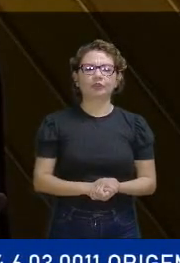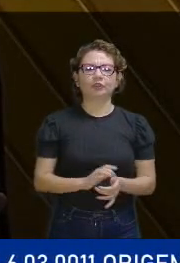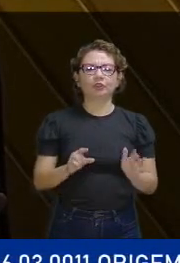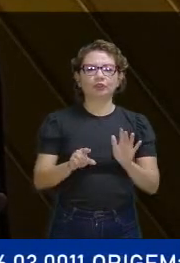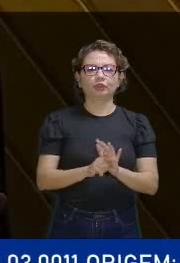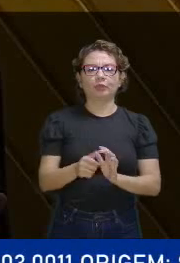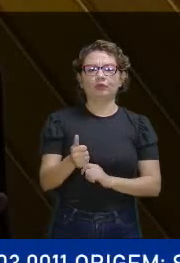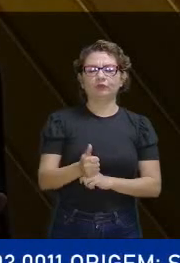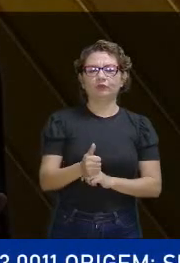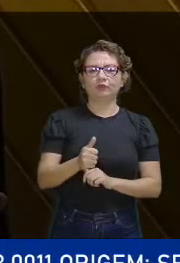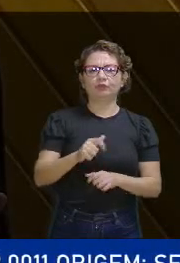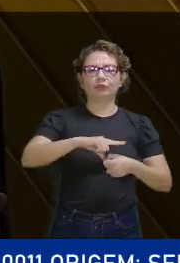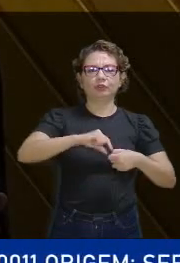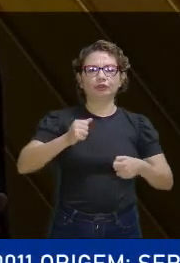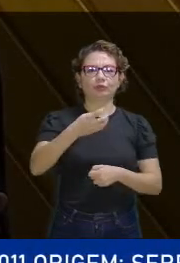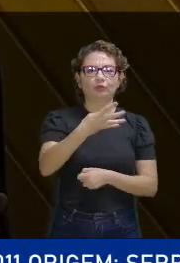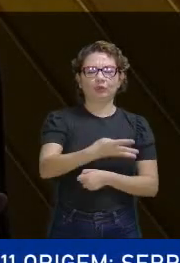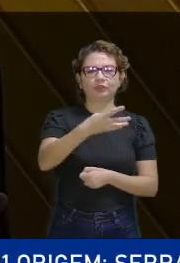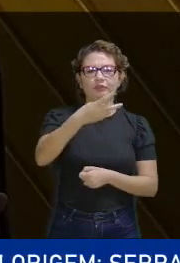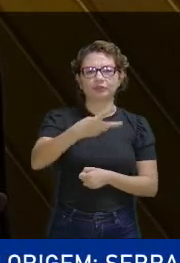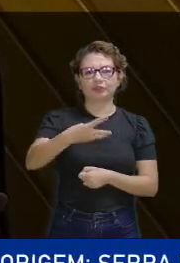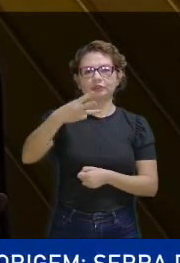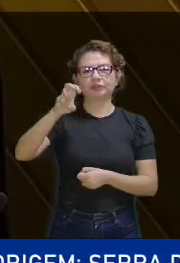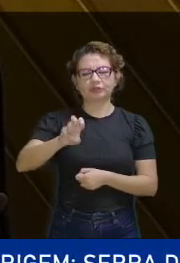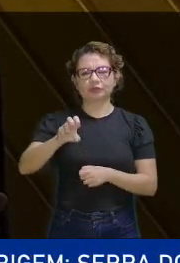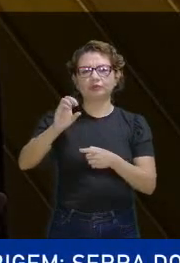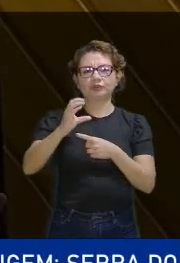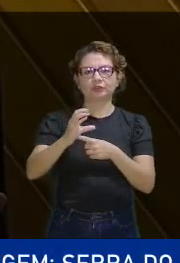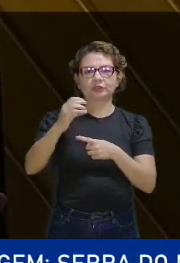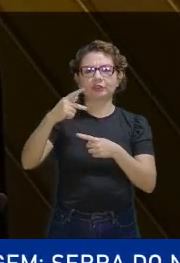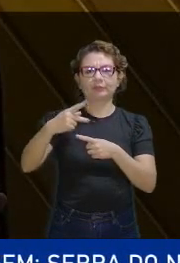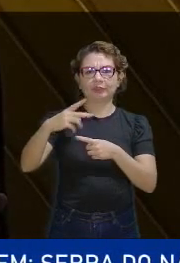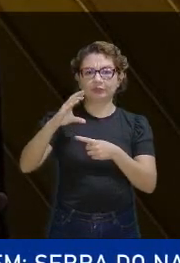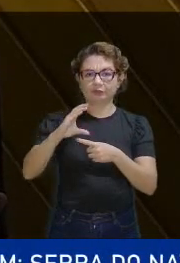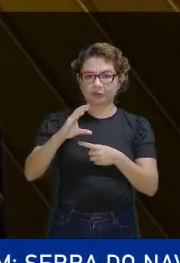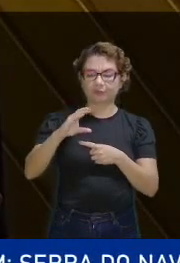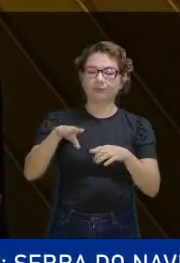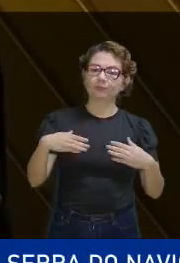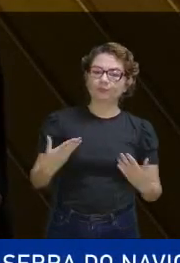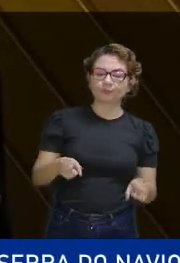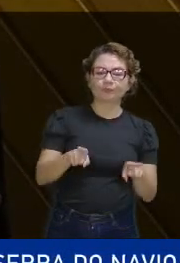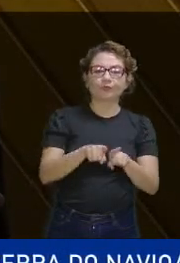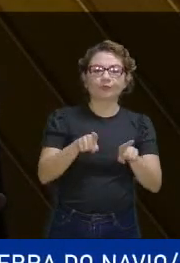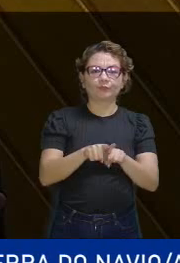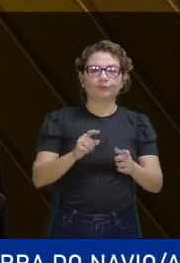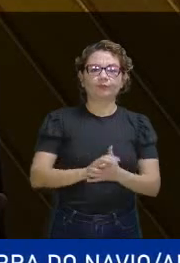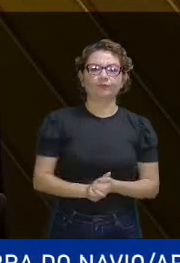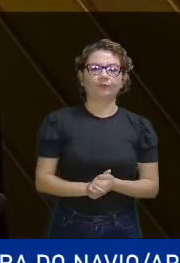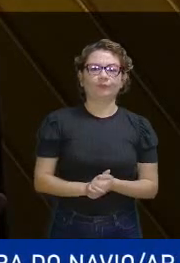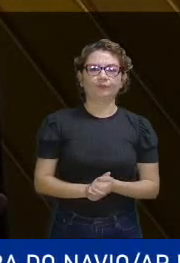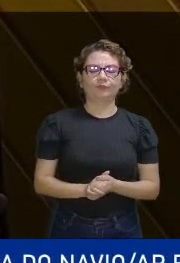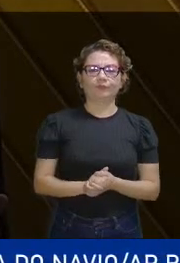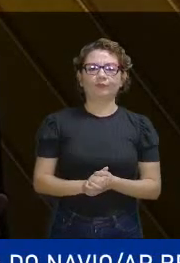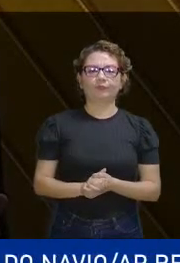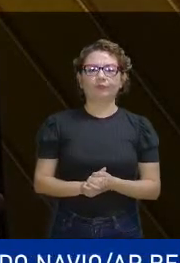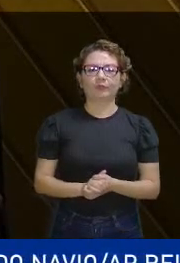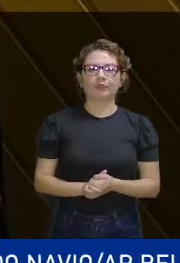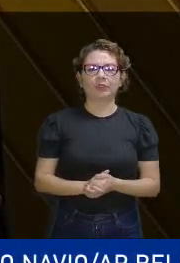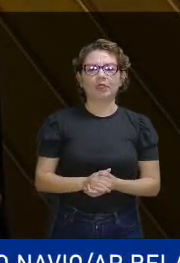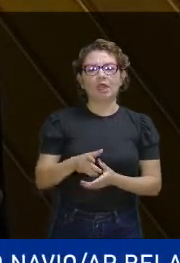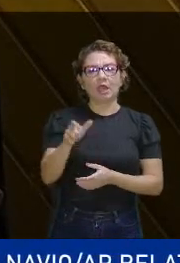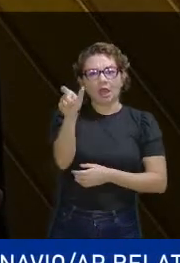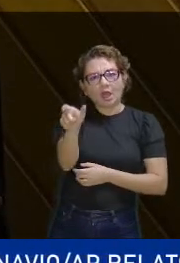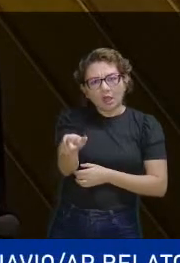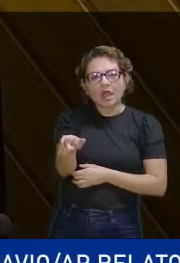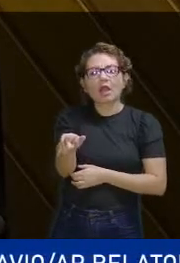parágrafo único do artigo 435 do CPC. Verifica-se na tramitação do feito que a parte recorrente foi intimada